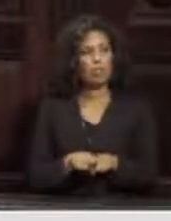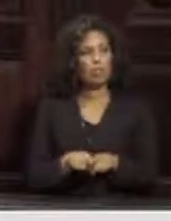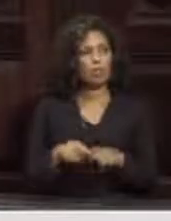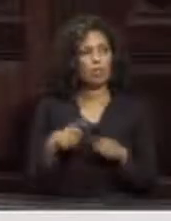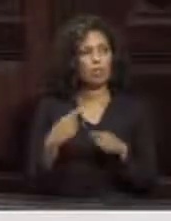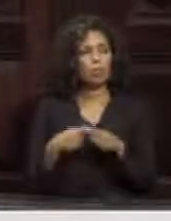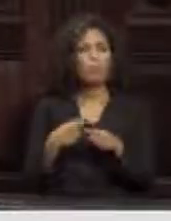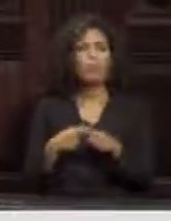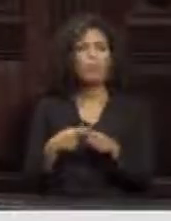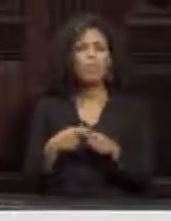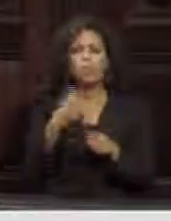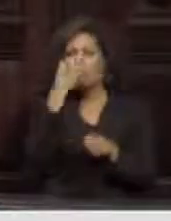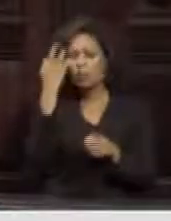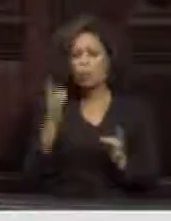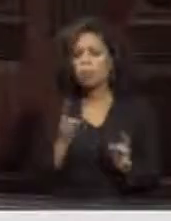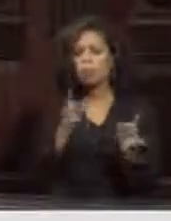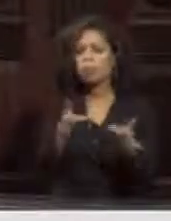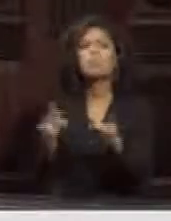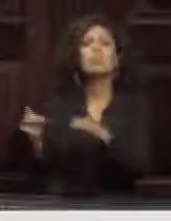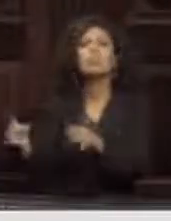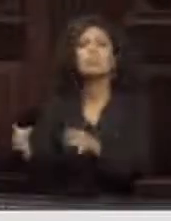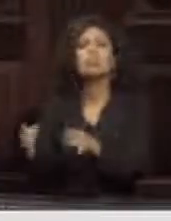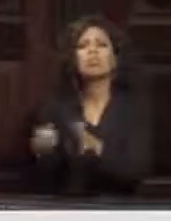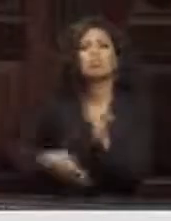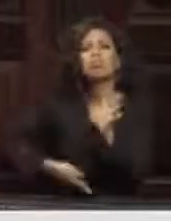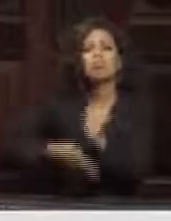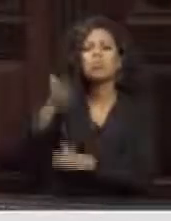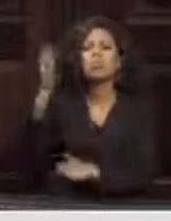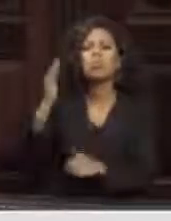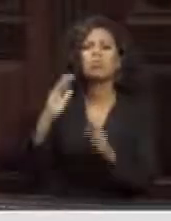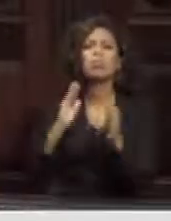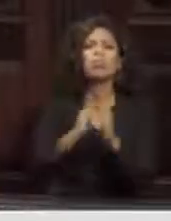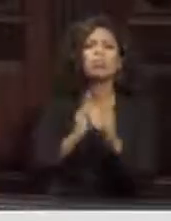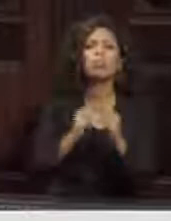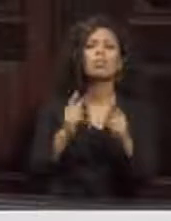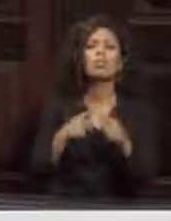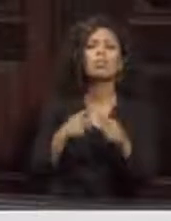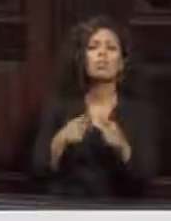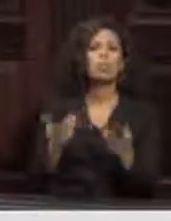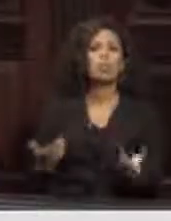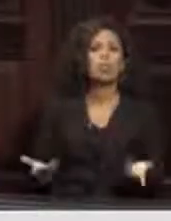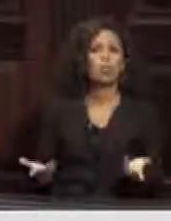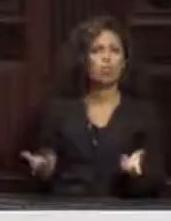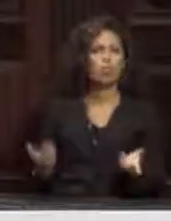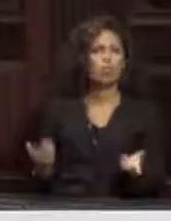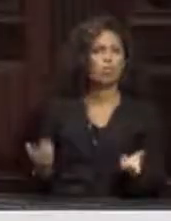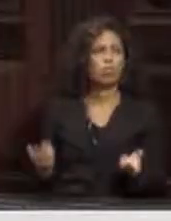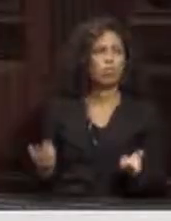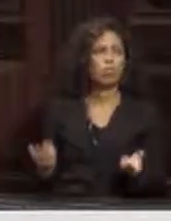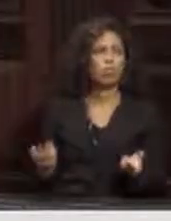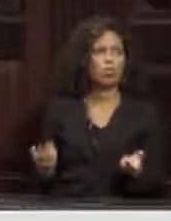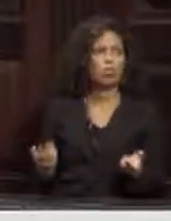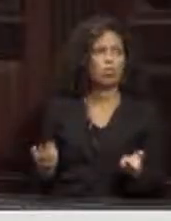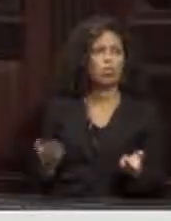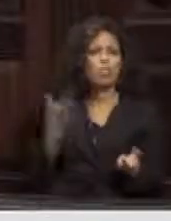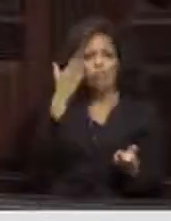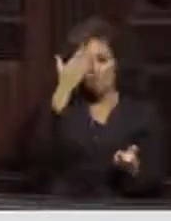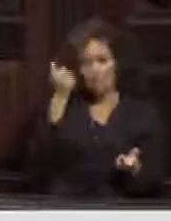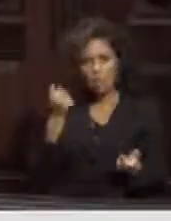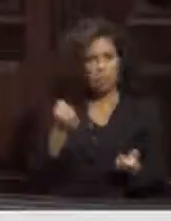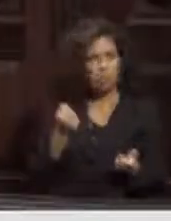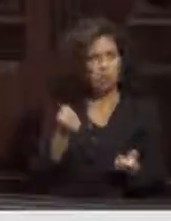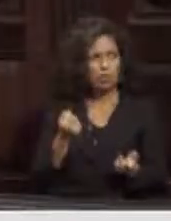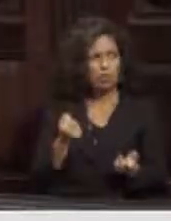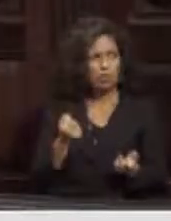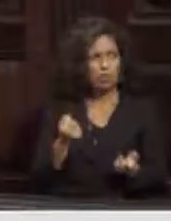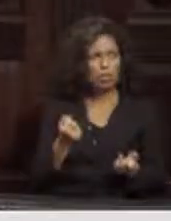demitir trabalhadores? Será que a máquina pública pode prescindir de todos esses trabalhadores? Eu vou